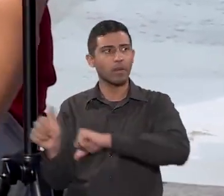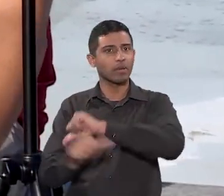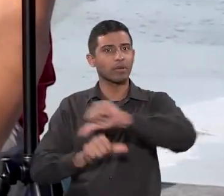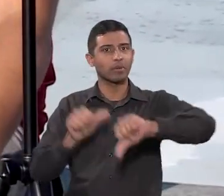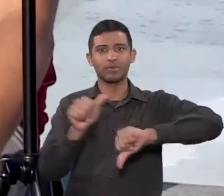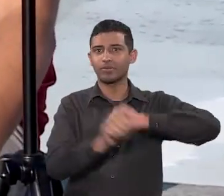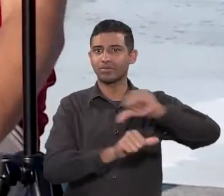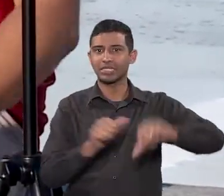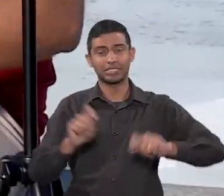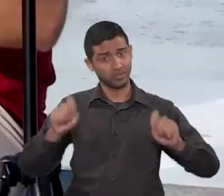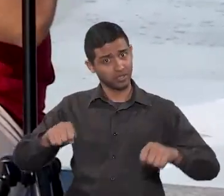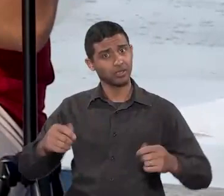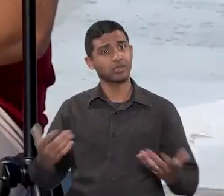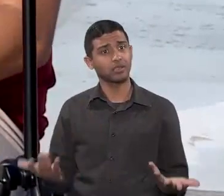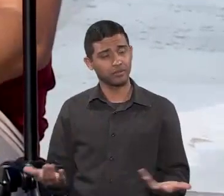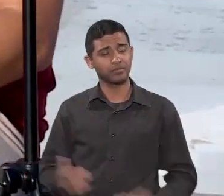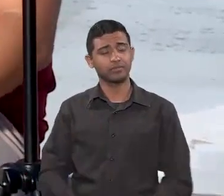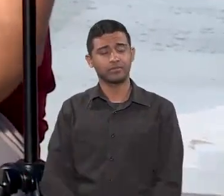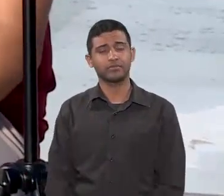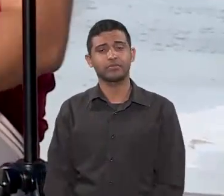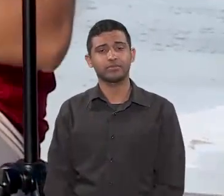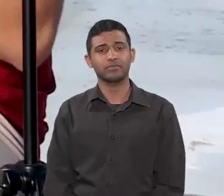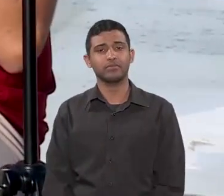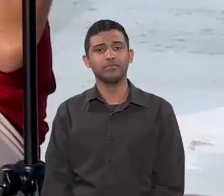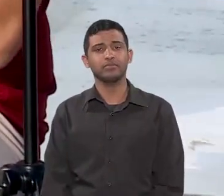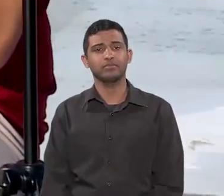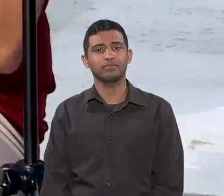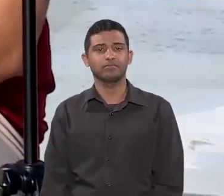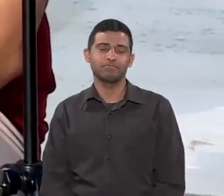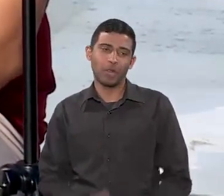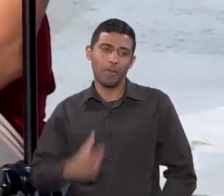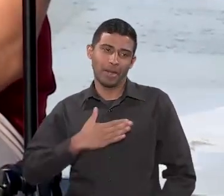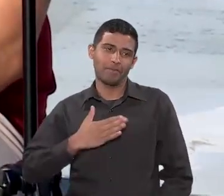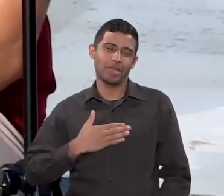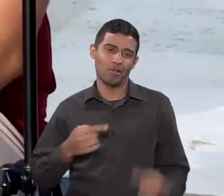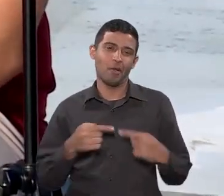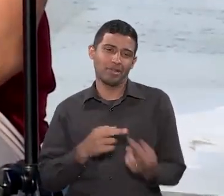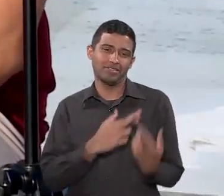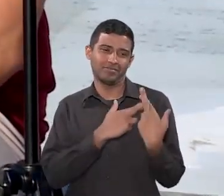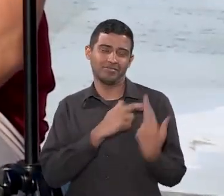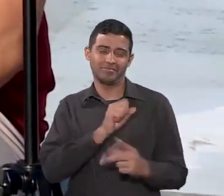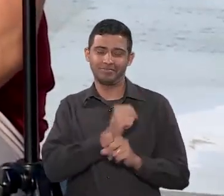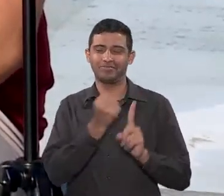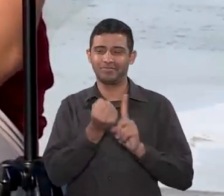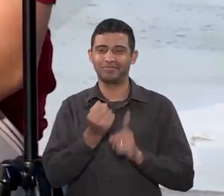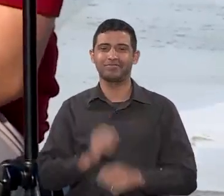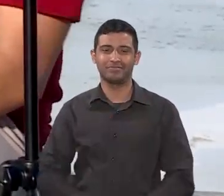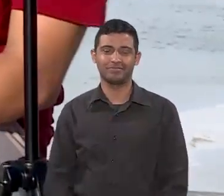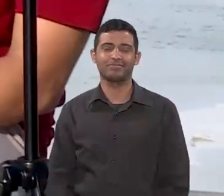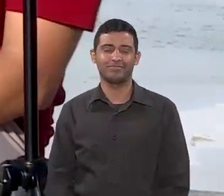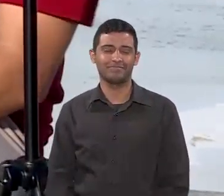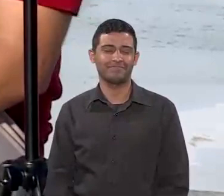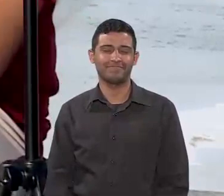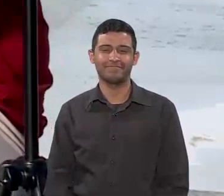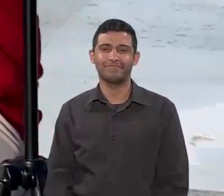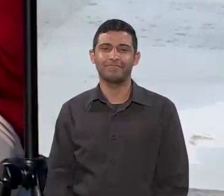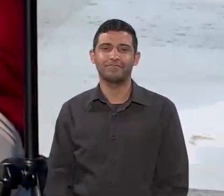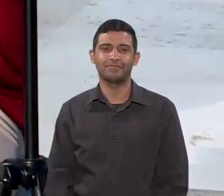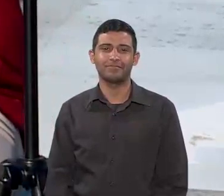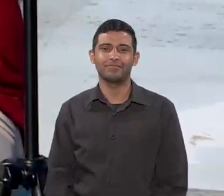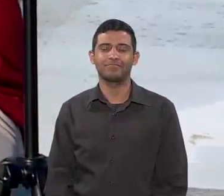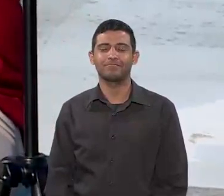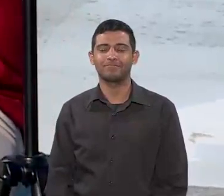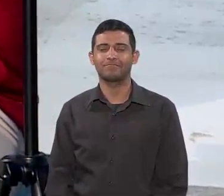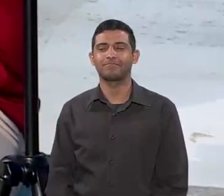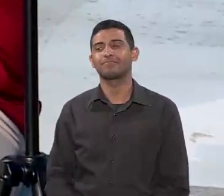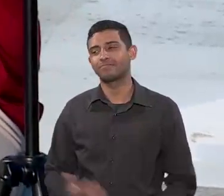gente pode ter uma transformação no Rio de Janeiro. Para mim, eu acho que é isso, sabe? Bota a mão aqui. Meu